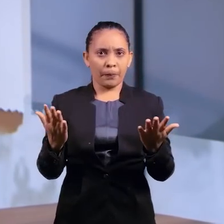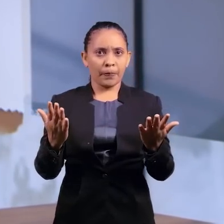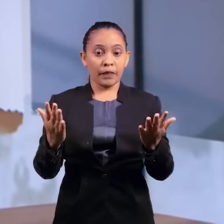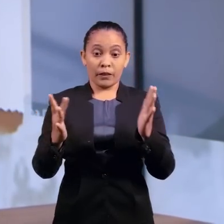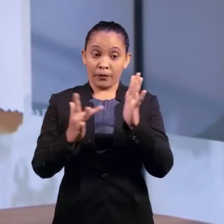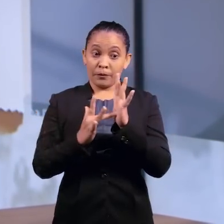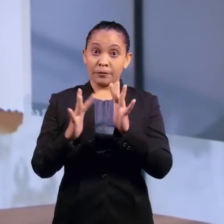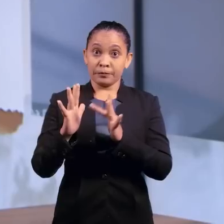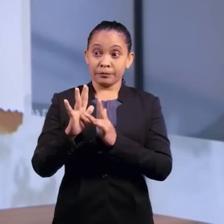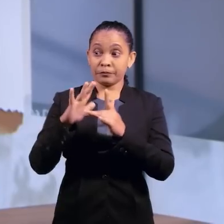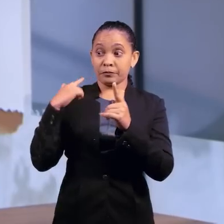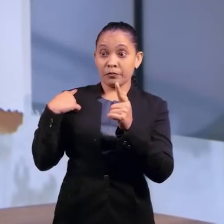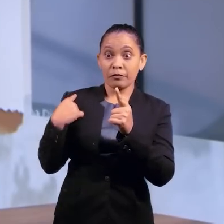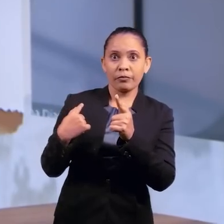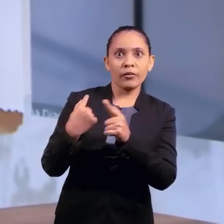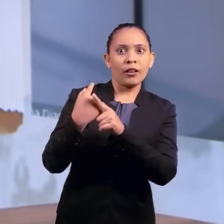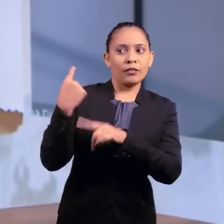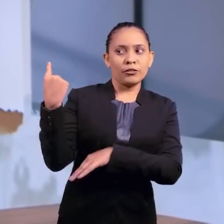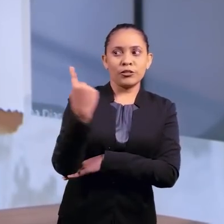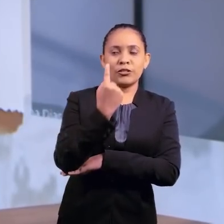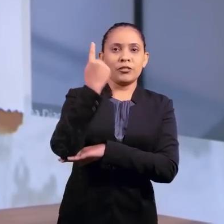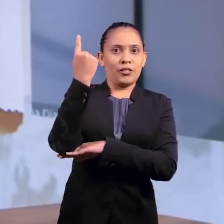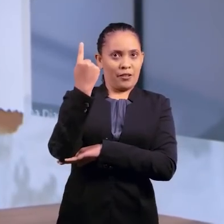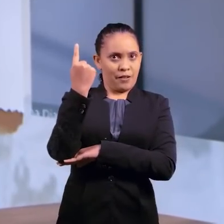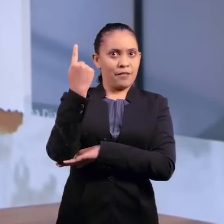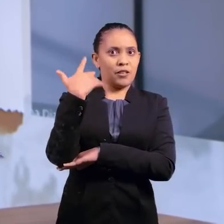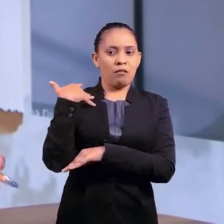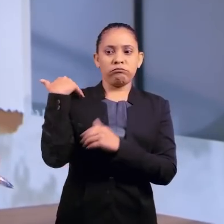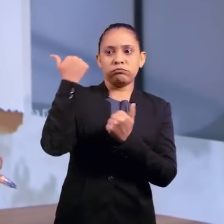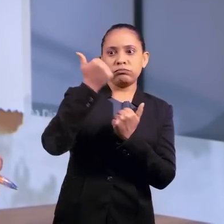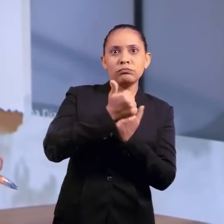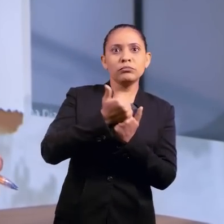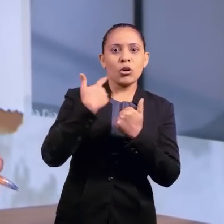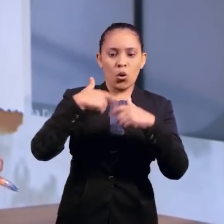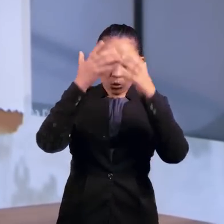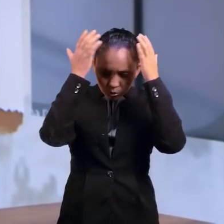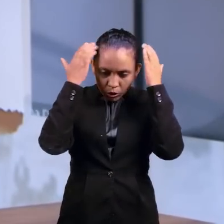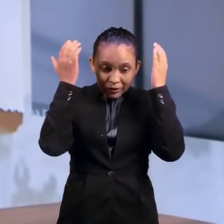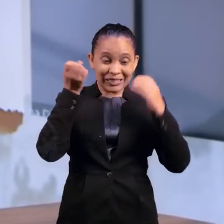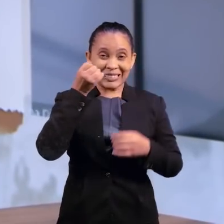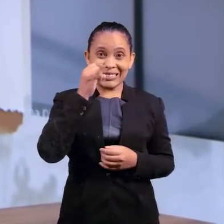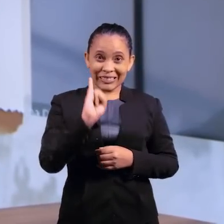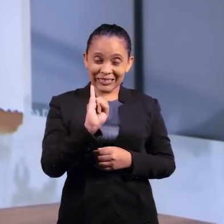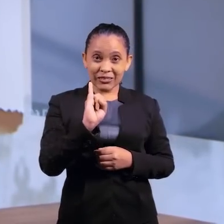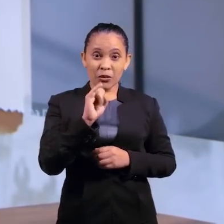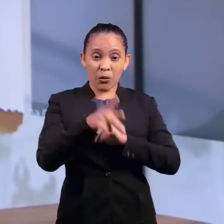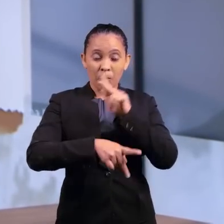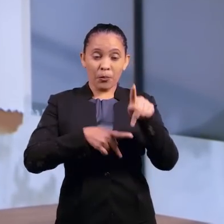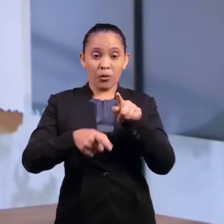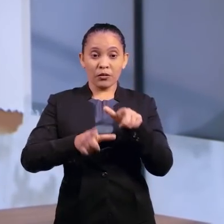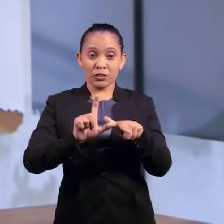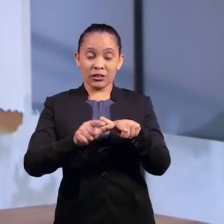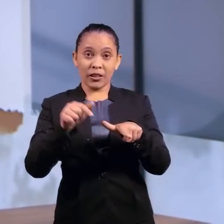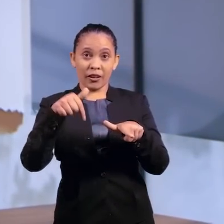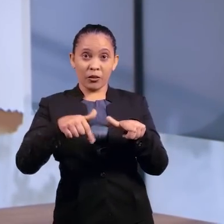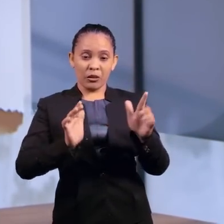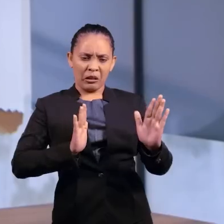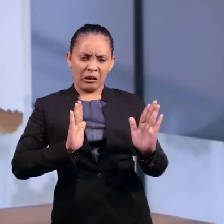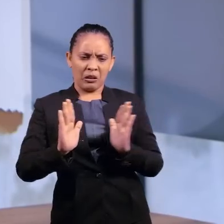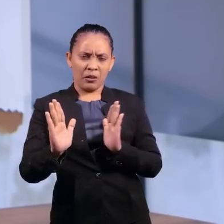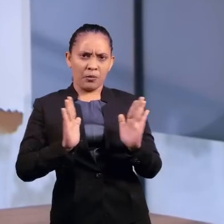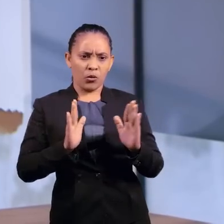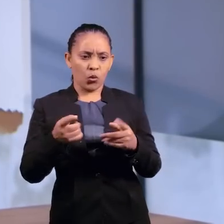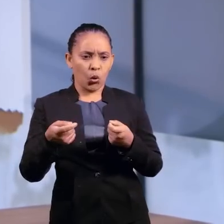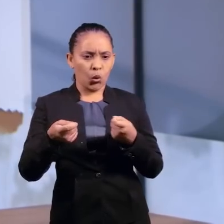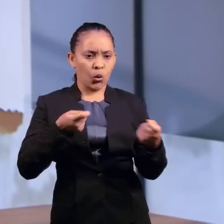de Davi. Ele era o sucessor do trono. Se Israel não tivesse, na época,